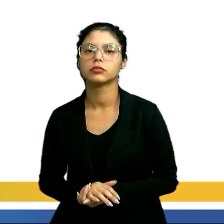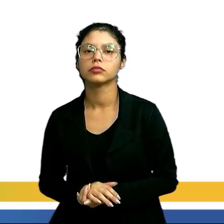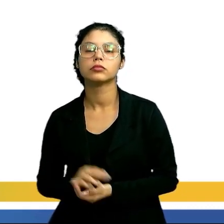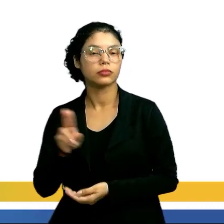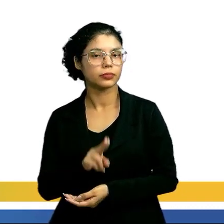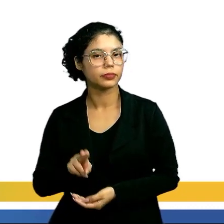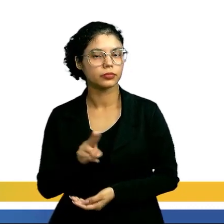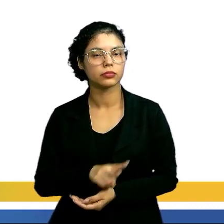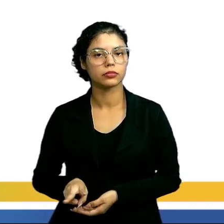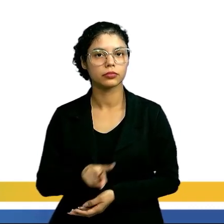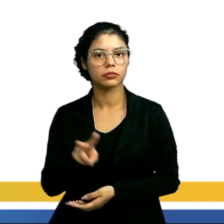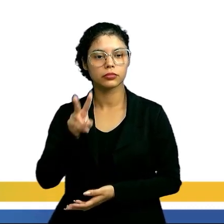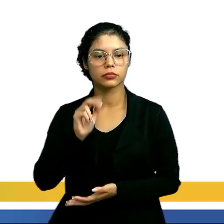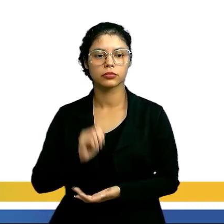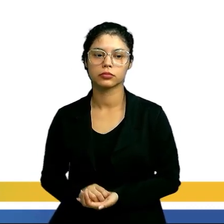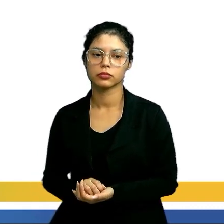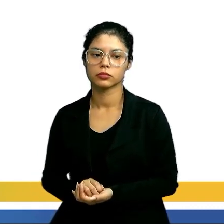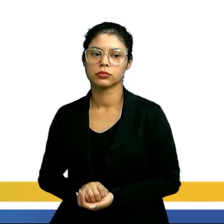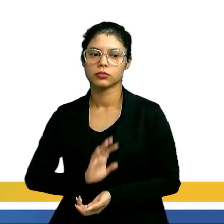vezes a deformação da mola,